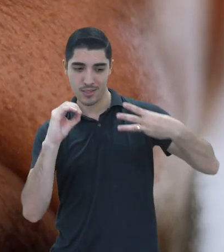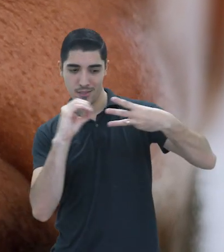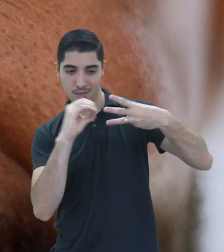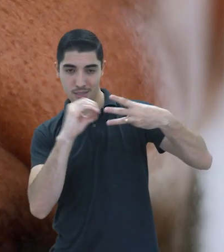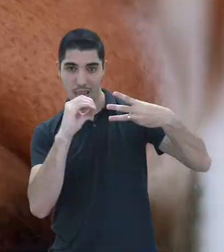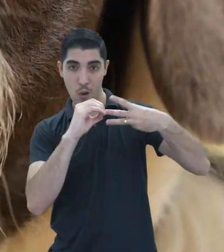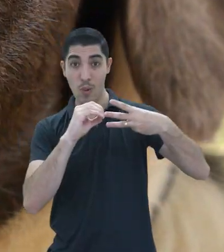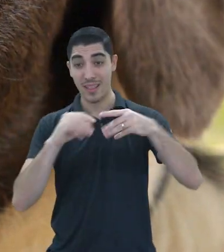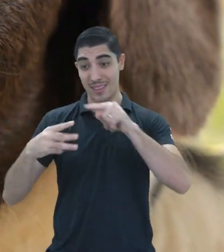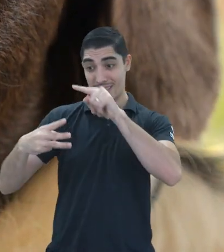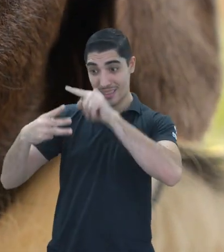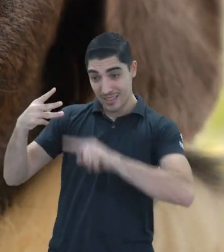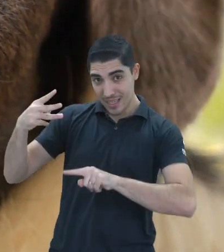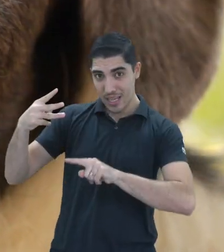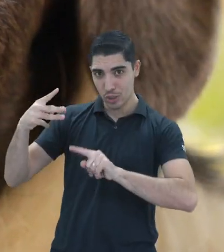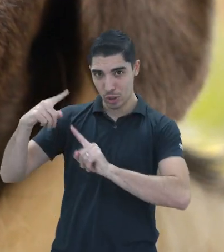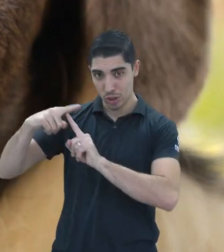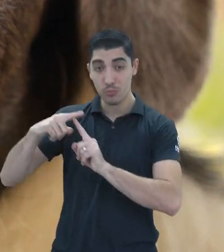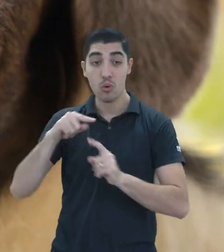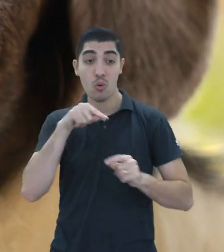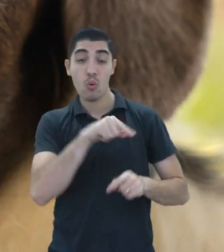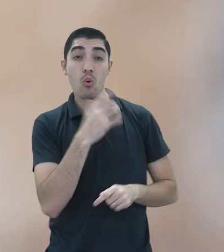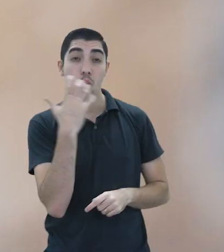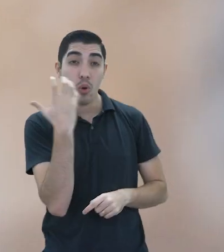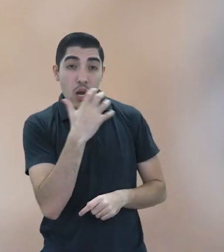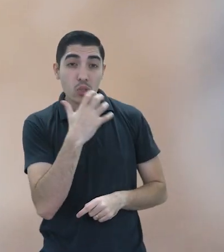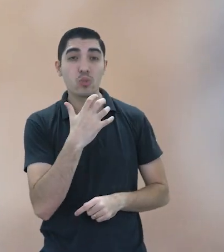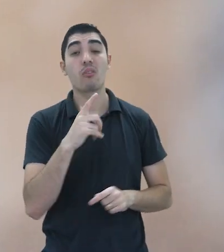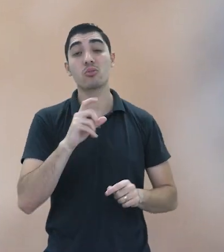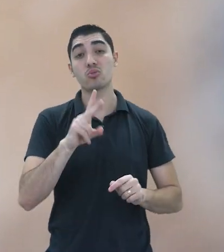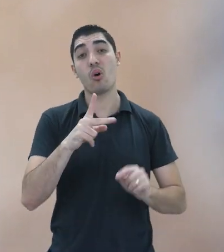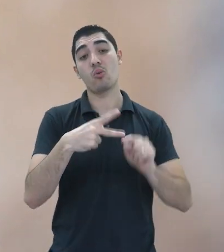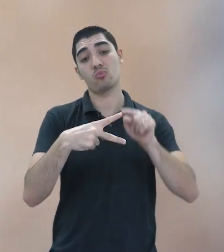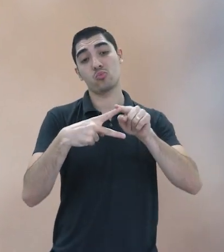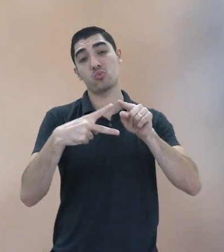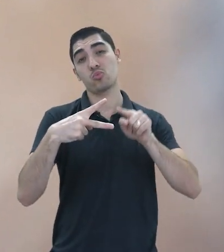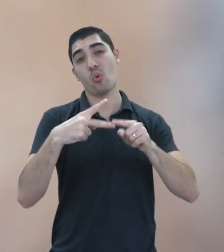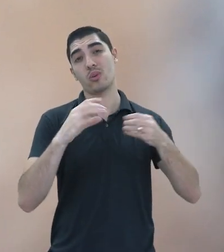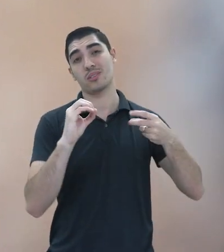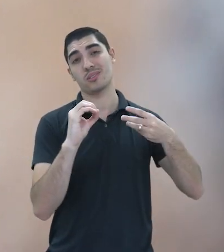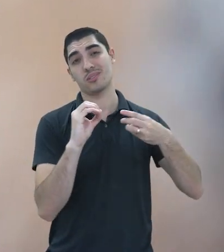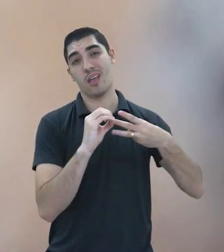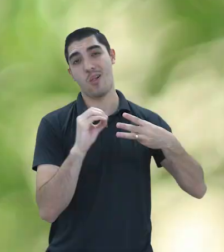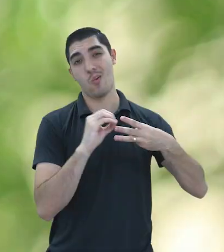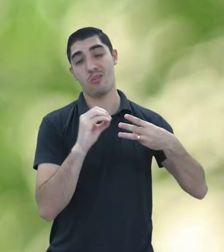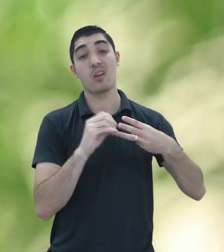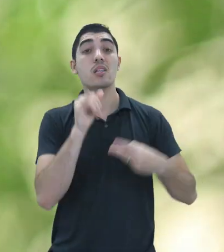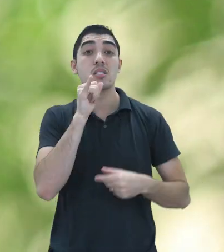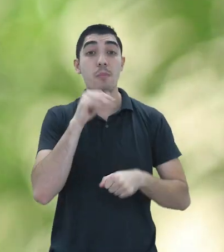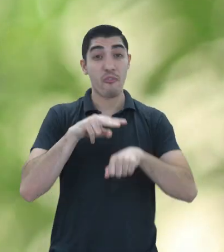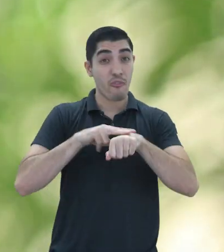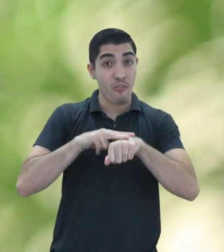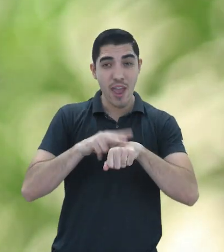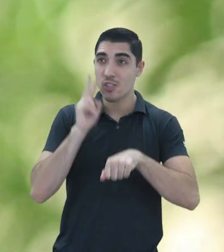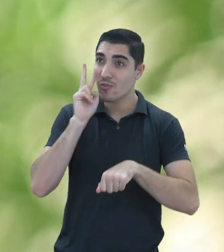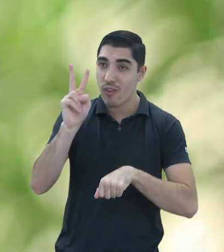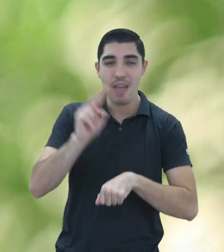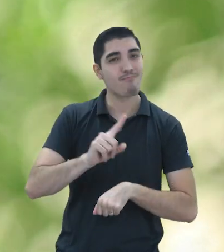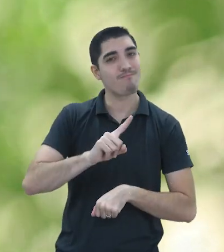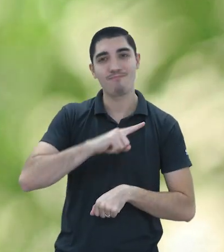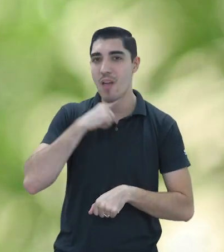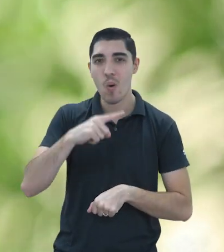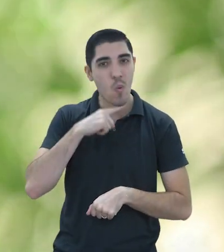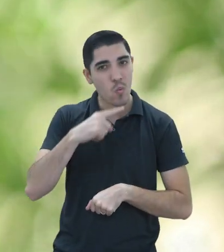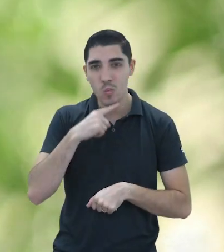de cores, os cães têm só 2. Isso faz com que os cachorros não percebam a luz verde e as